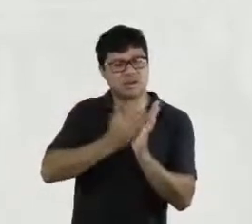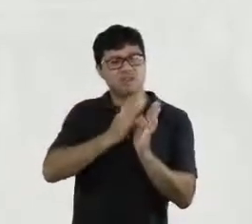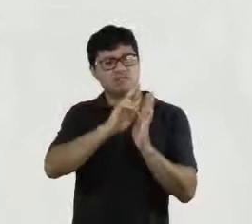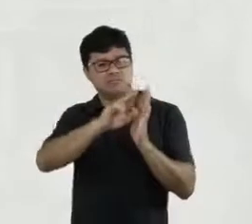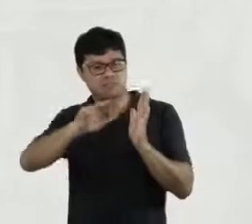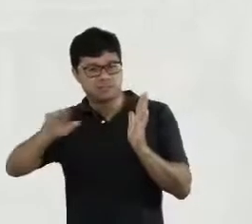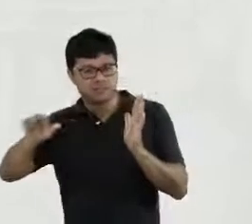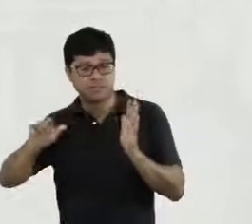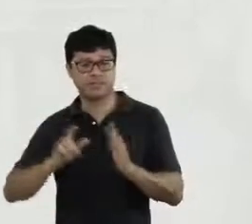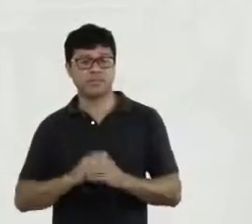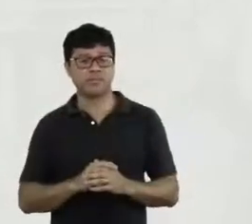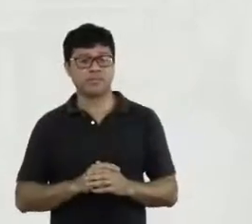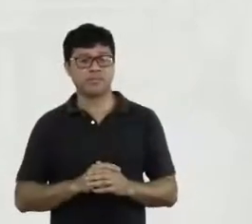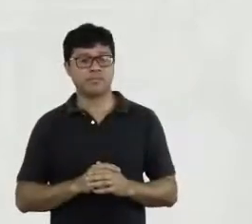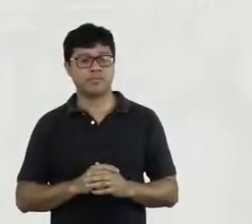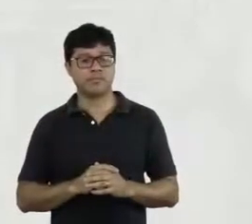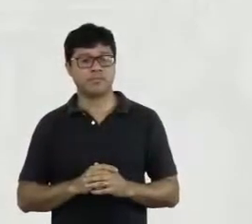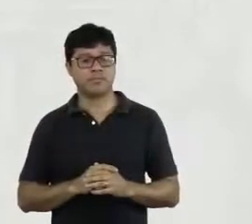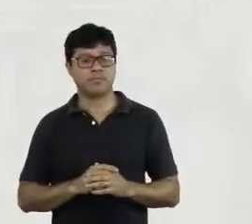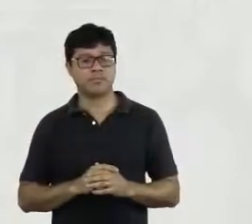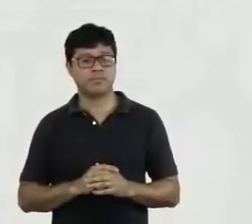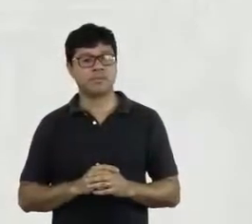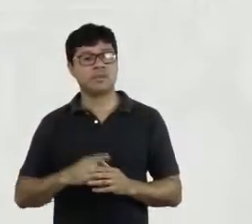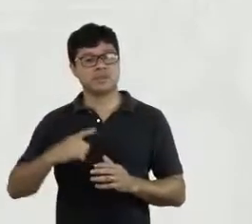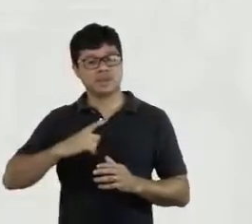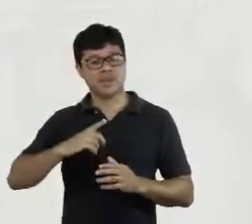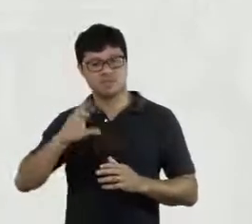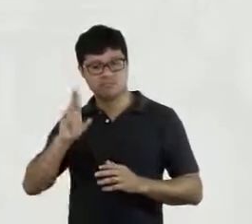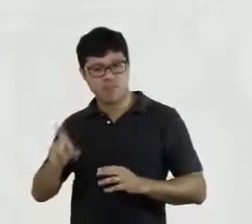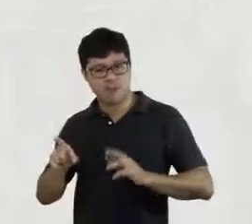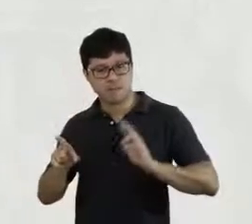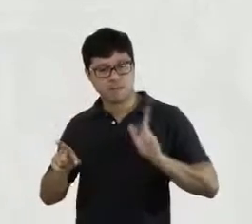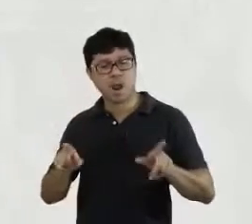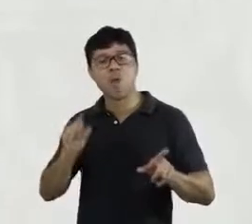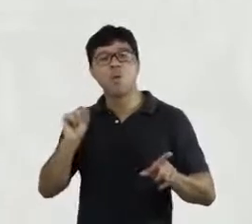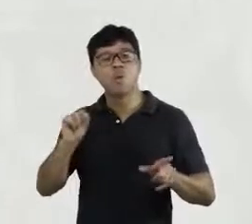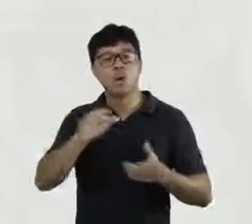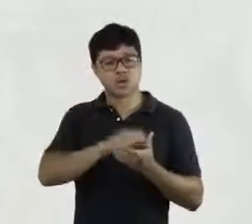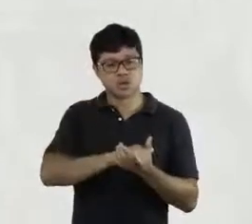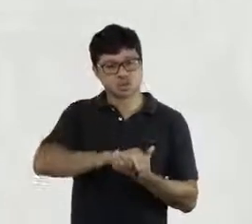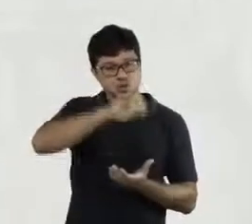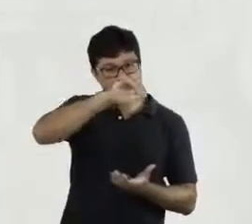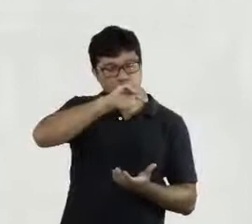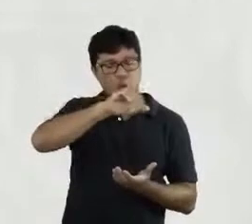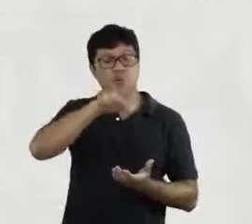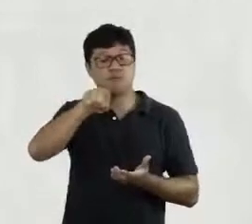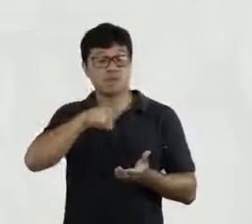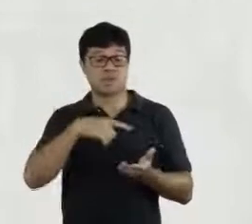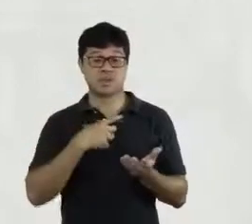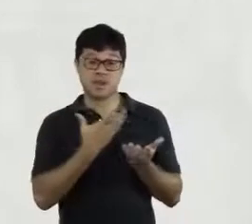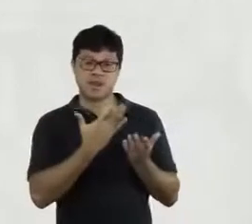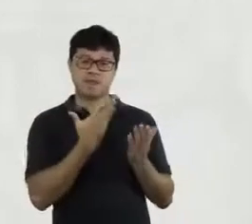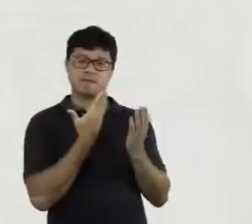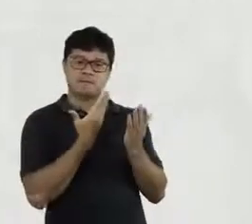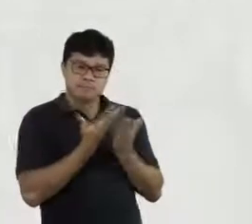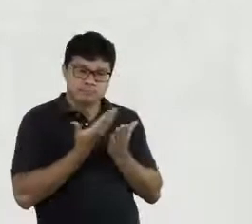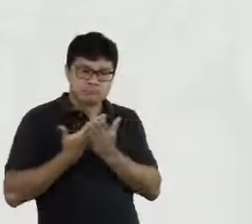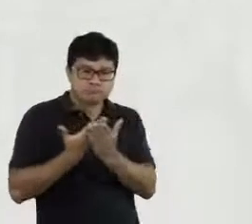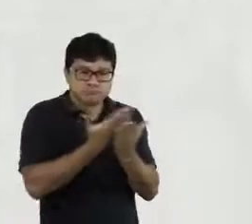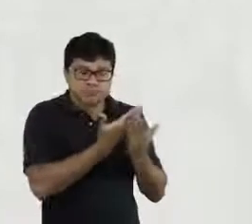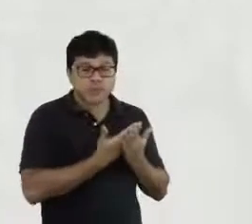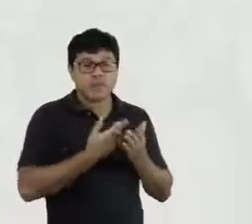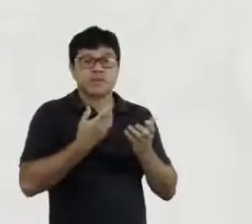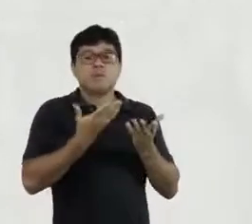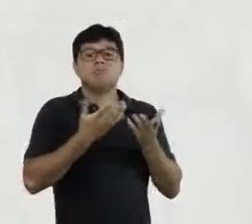ramos, eles se diferenciam pelo escopo, pelo que você pretende fazer